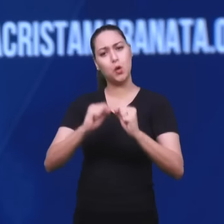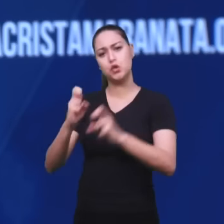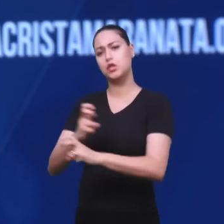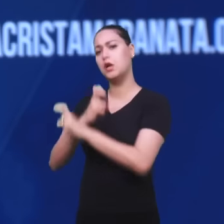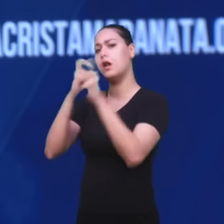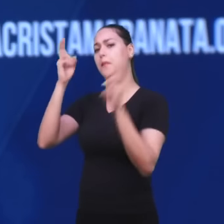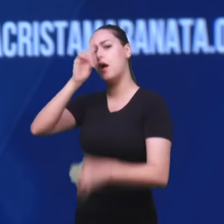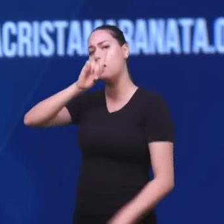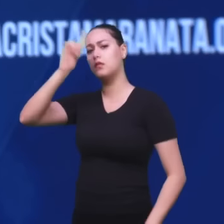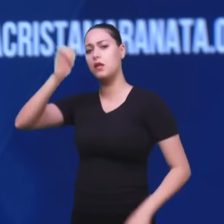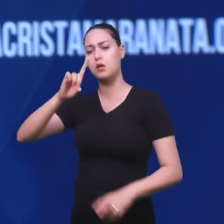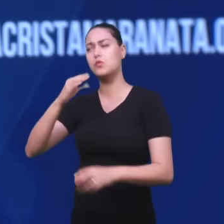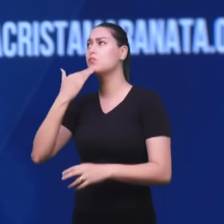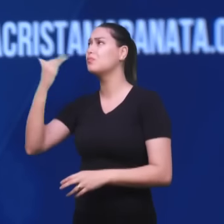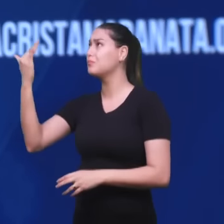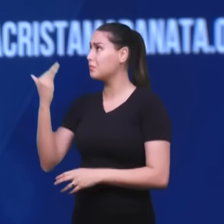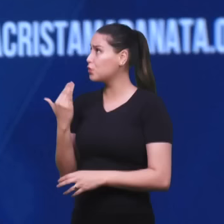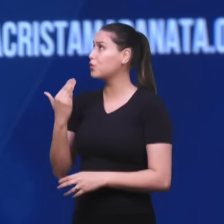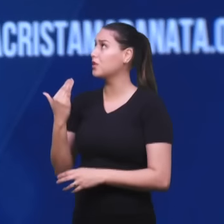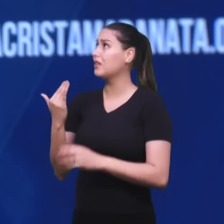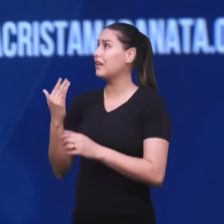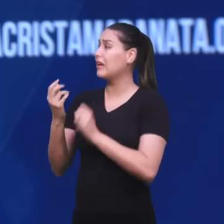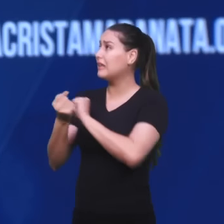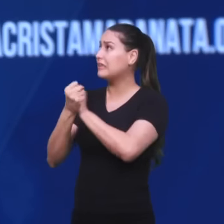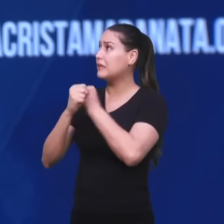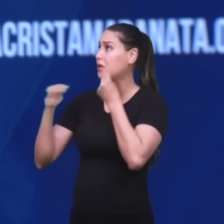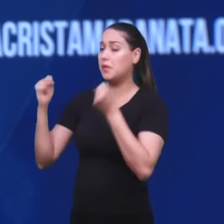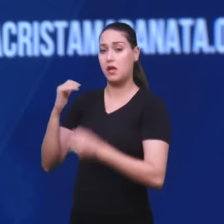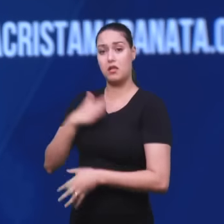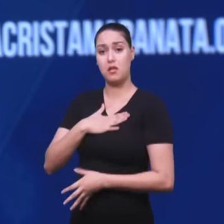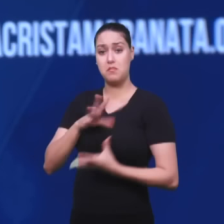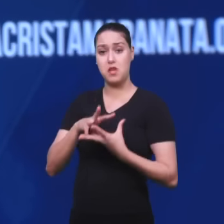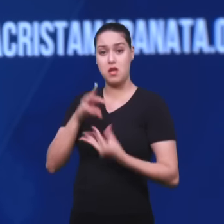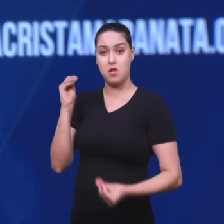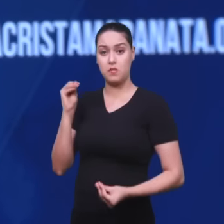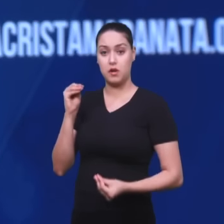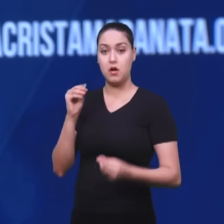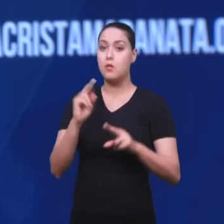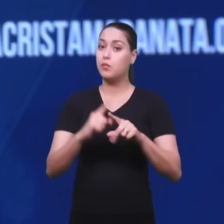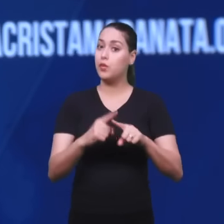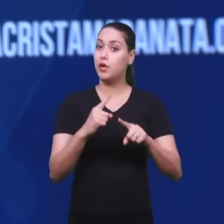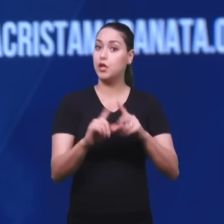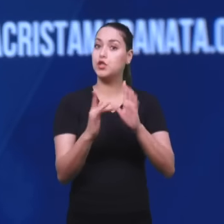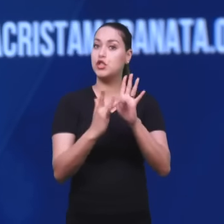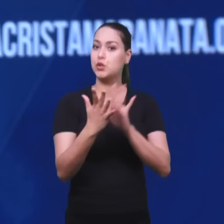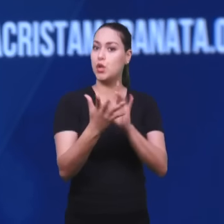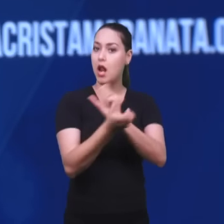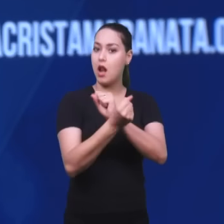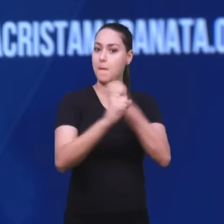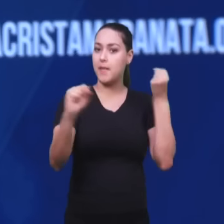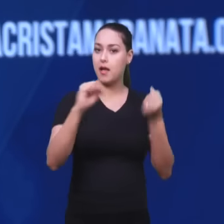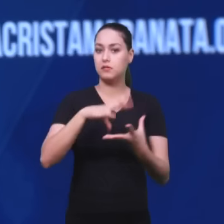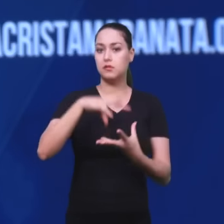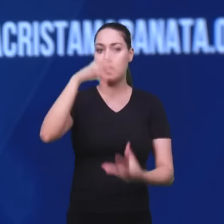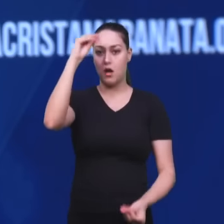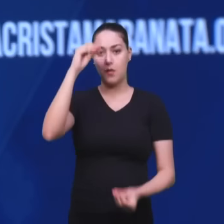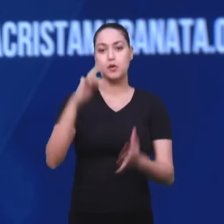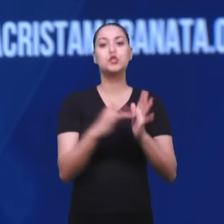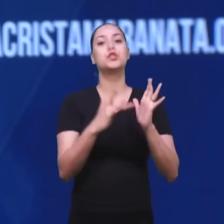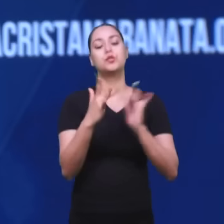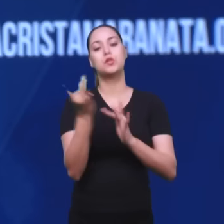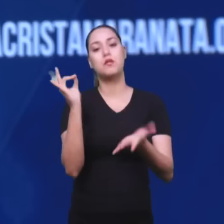Tira Minha alma Da prisão E Jesus É o libertador Da alma Ele é a verdade De Deus E nós